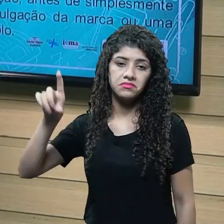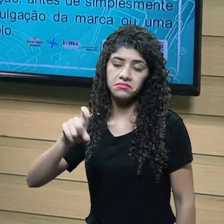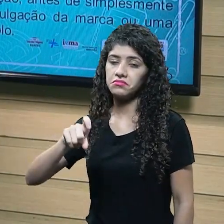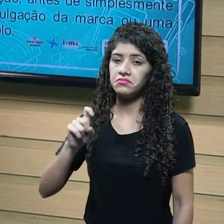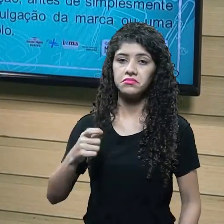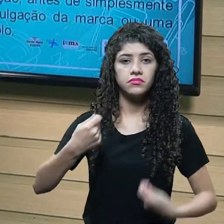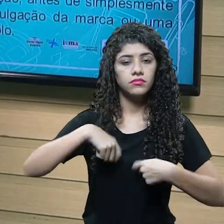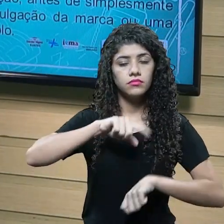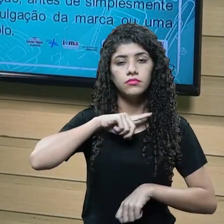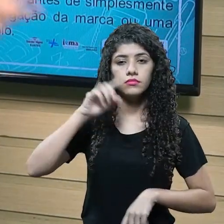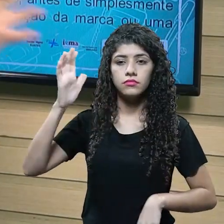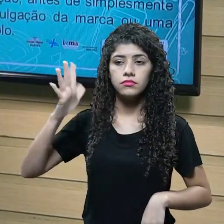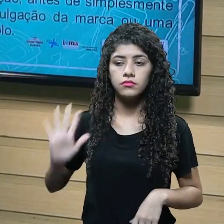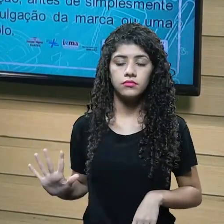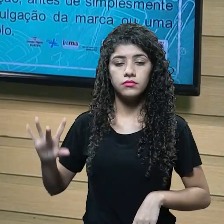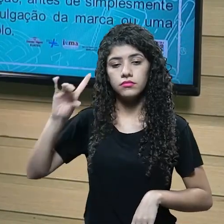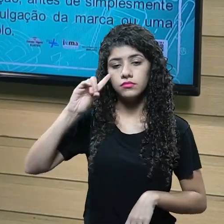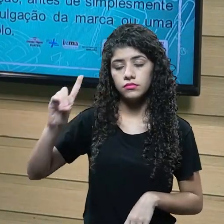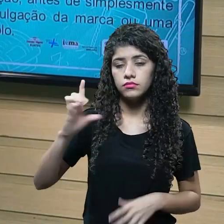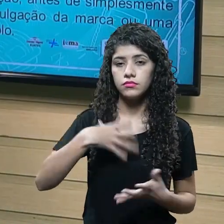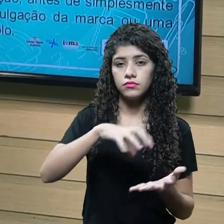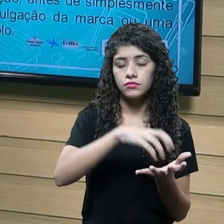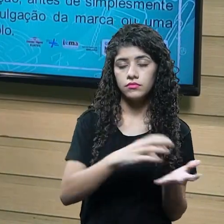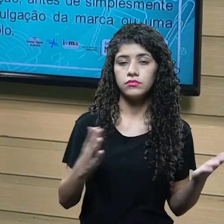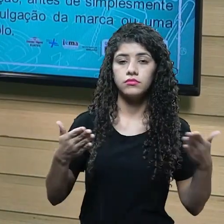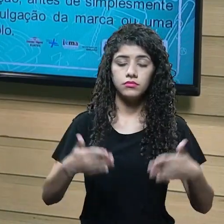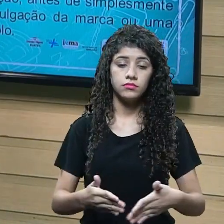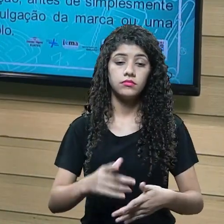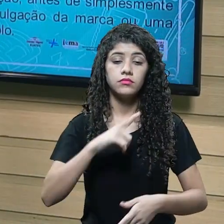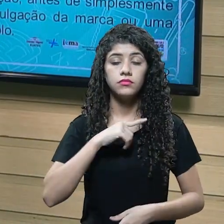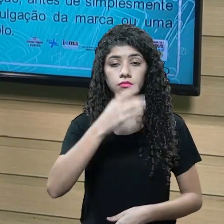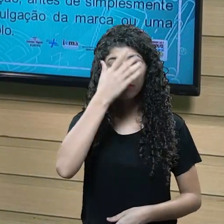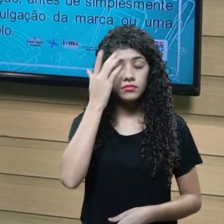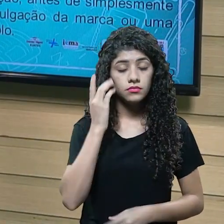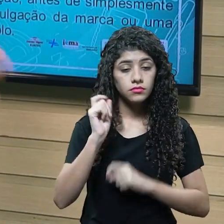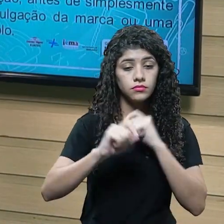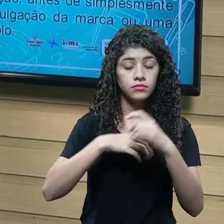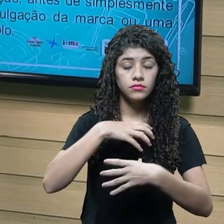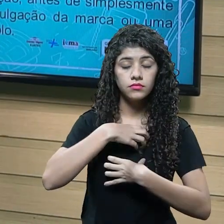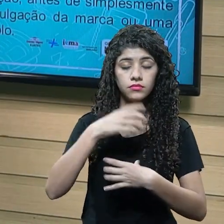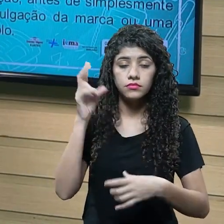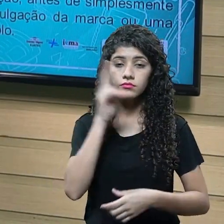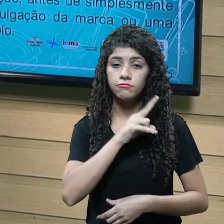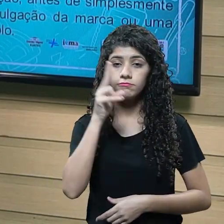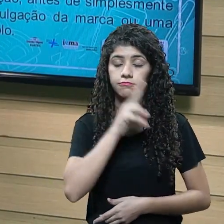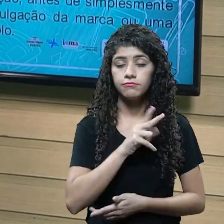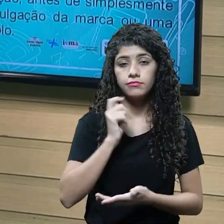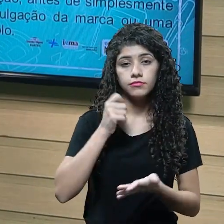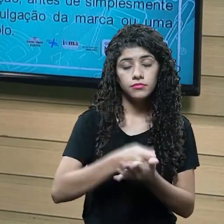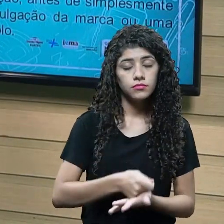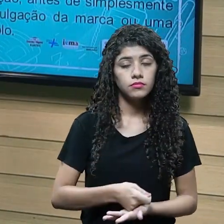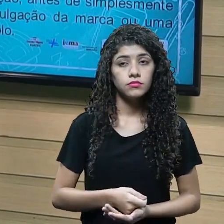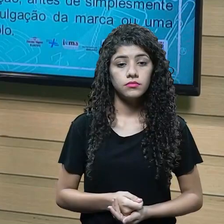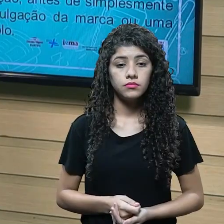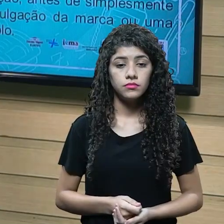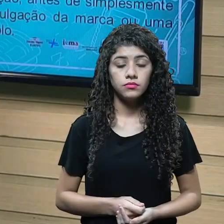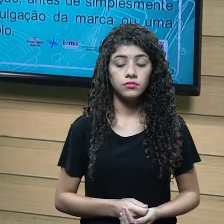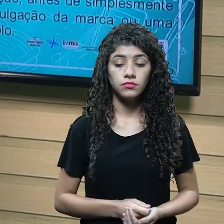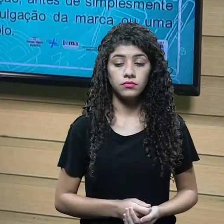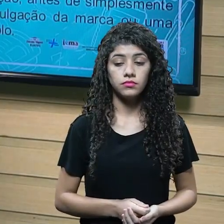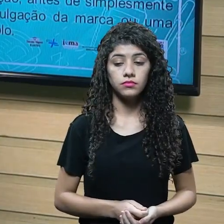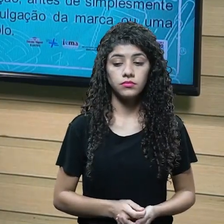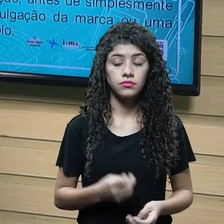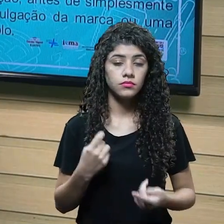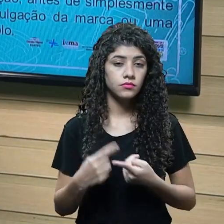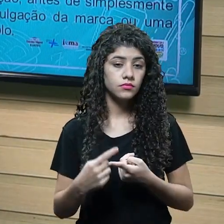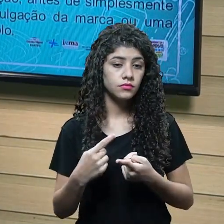ter promoções durante o dia no setor específico, os comerciantes, varejistas, eles vão sentir uma certa urgência de aquele produto, porque a